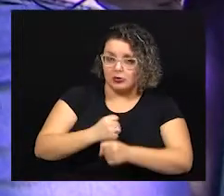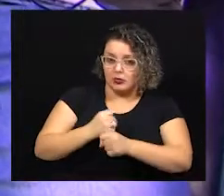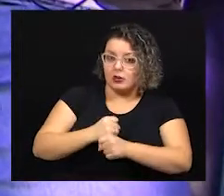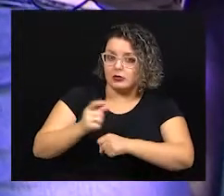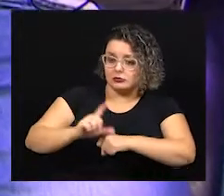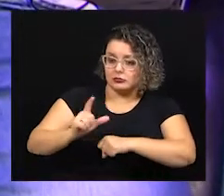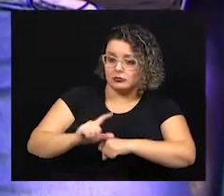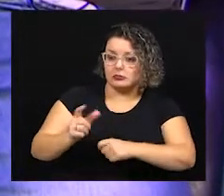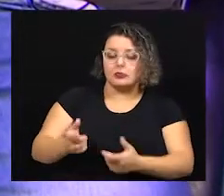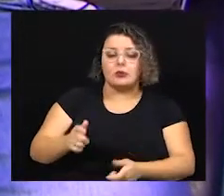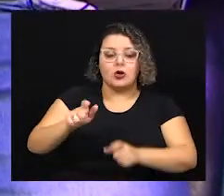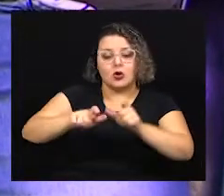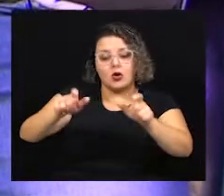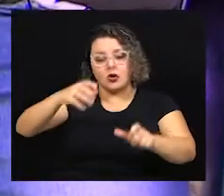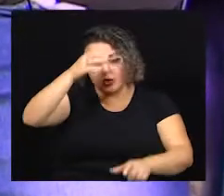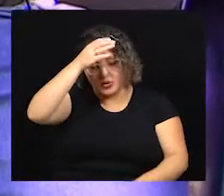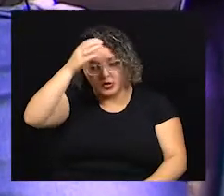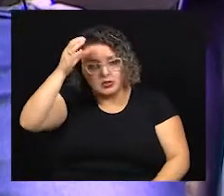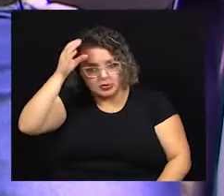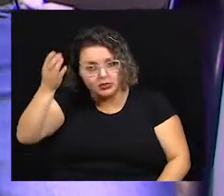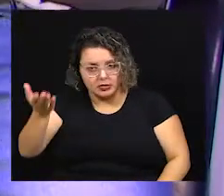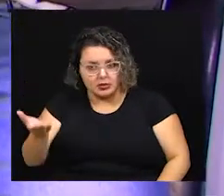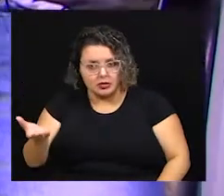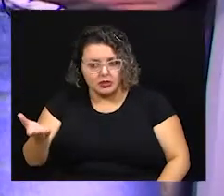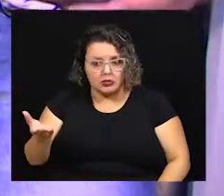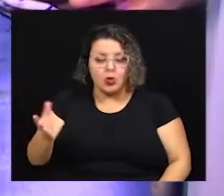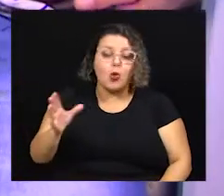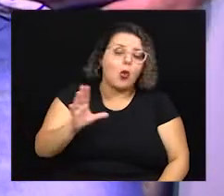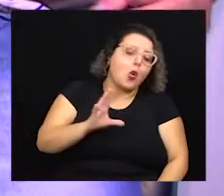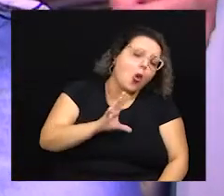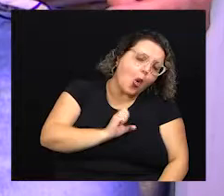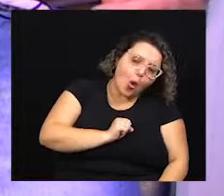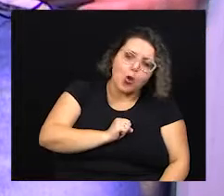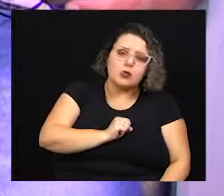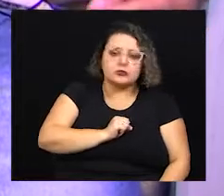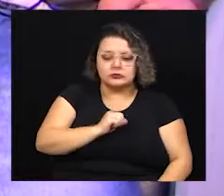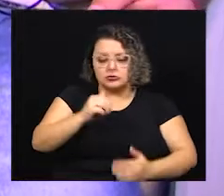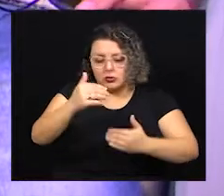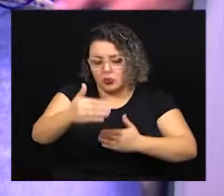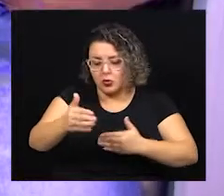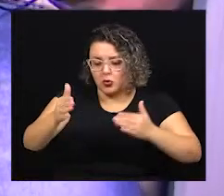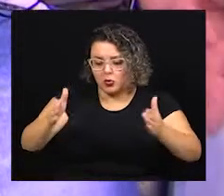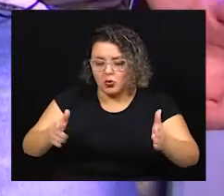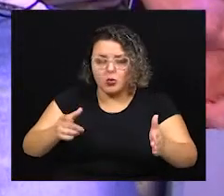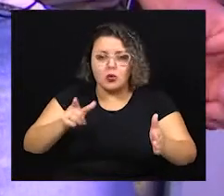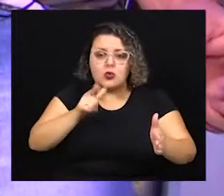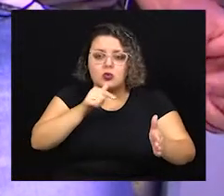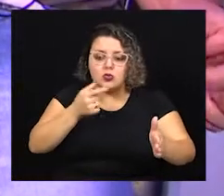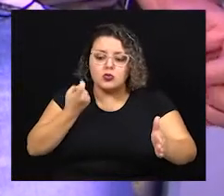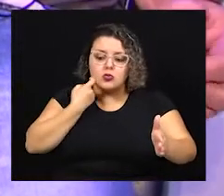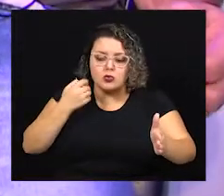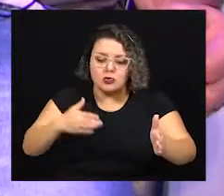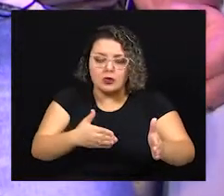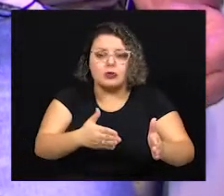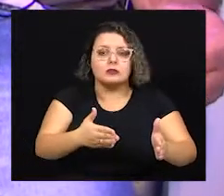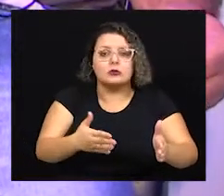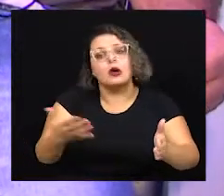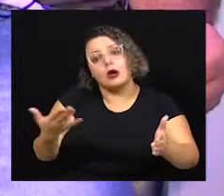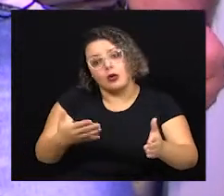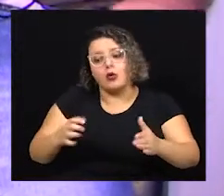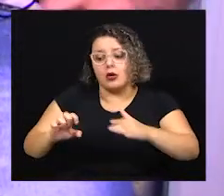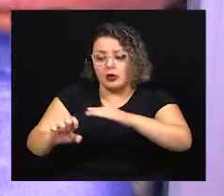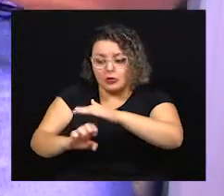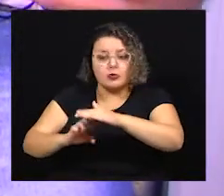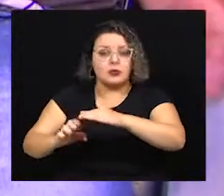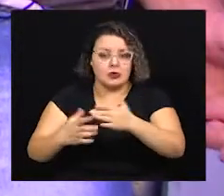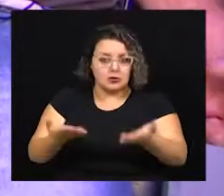loja, alguns clientes, tá, gostam tanto do hobby que viraram empresários do negócio, entendeu?